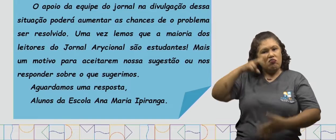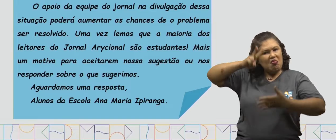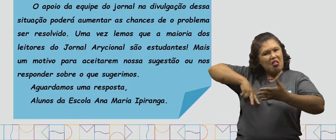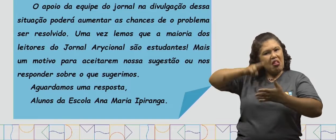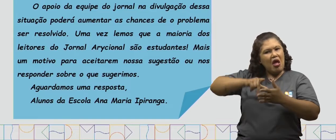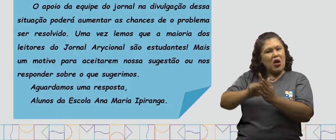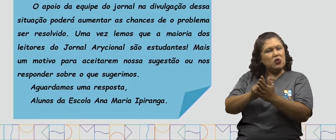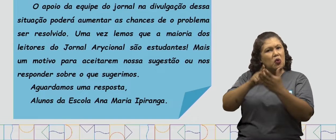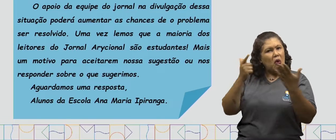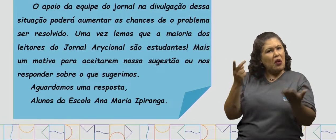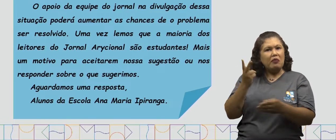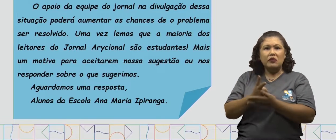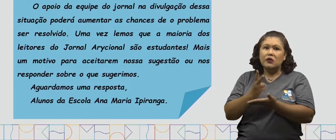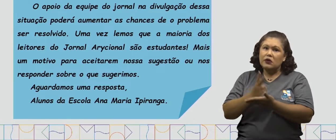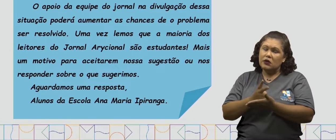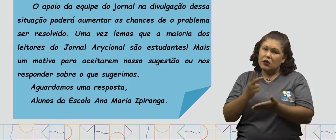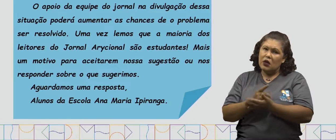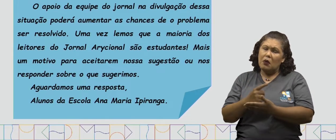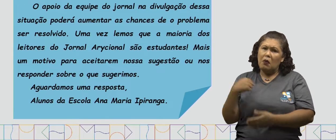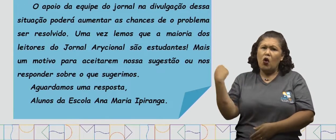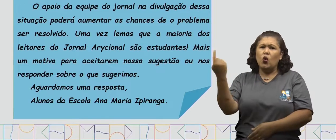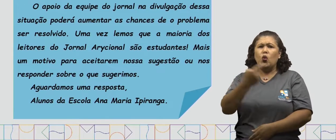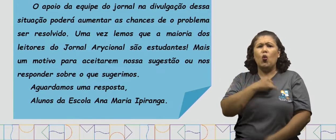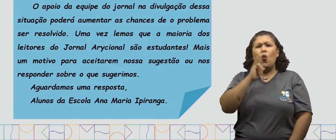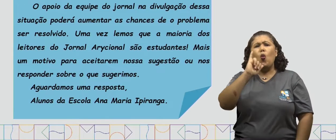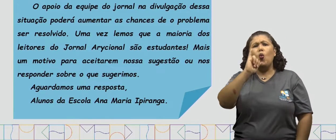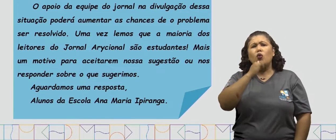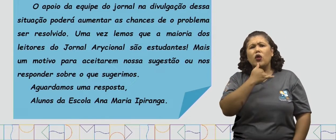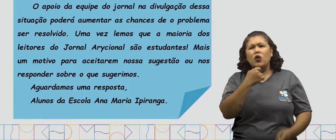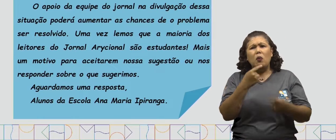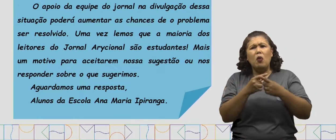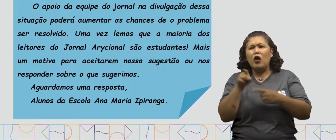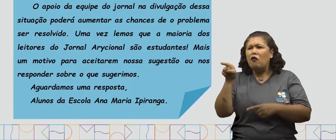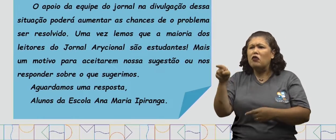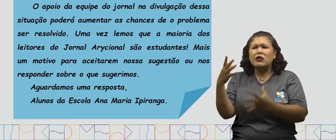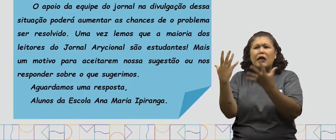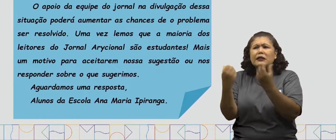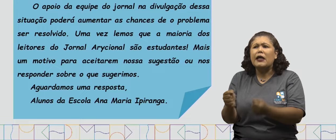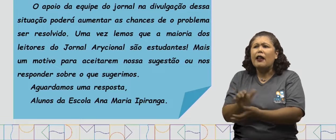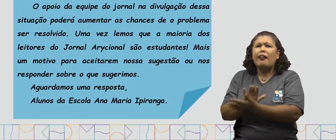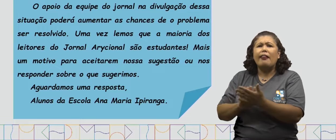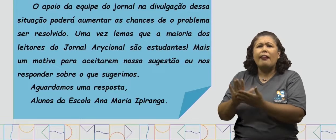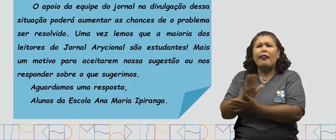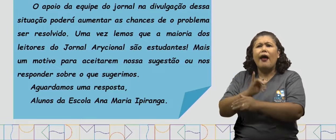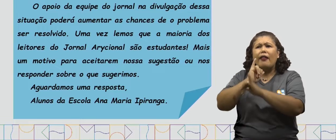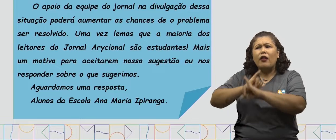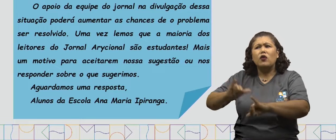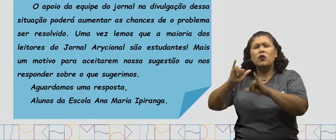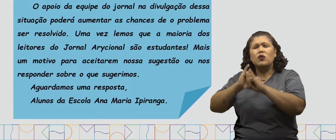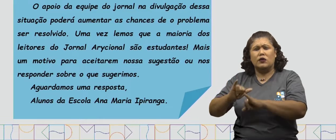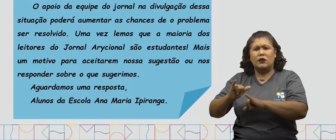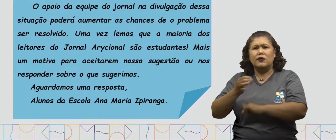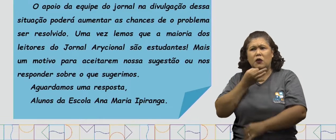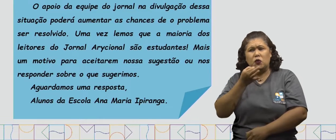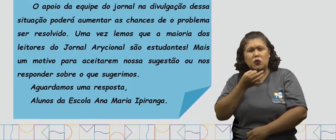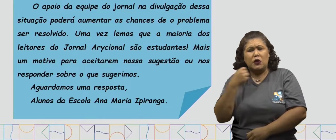e fãs do Jornal Adicional e ficamos muito tristes quando não aceitaram a nossa sugestão